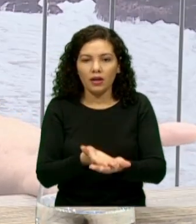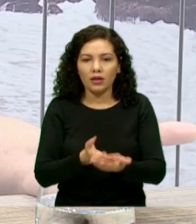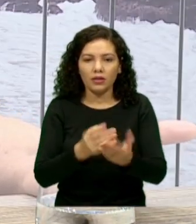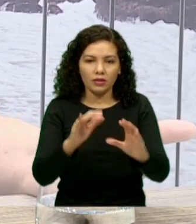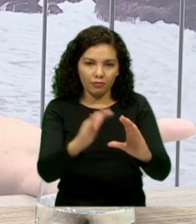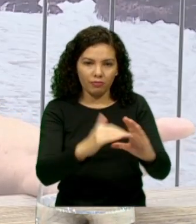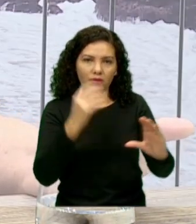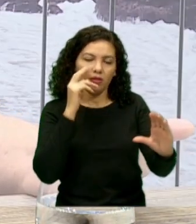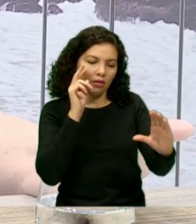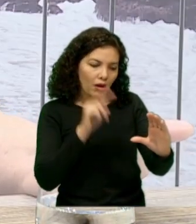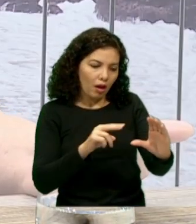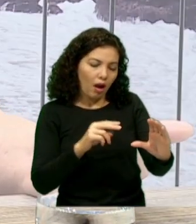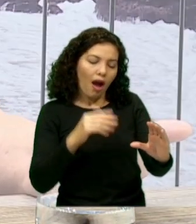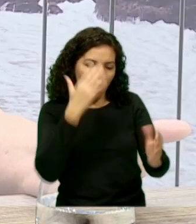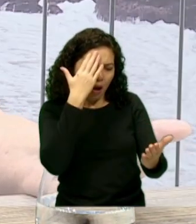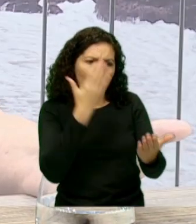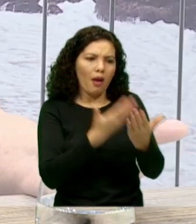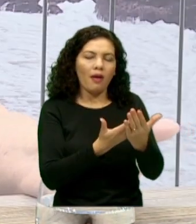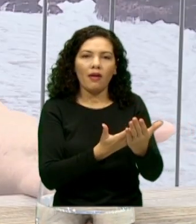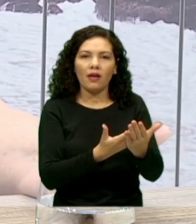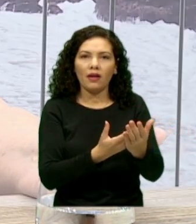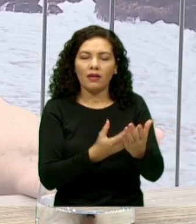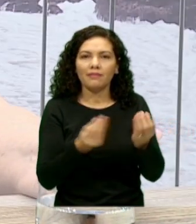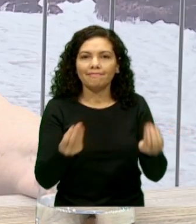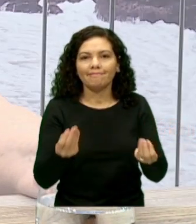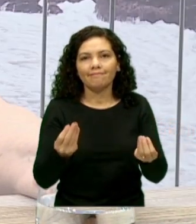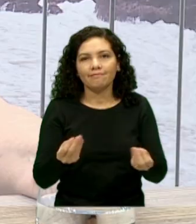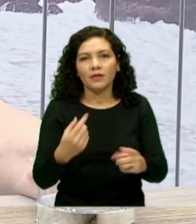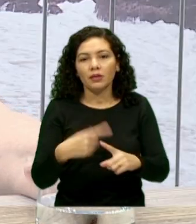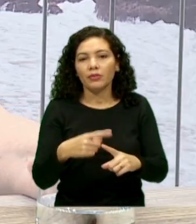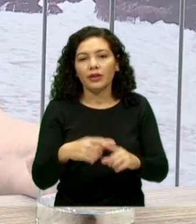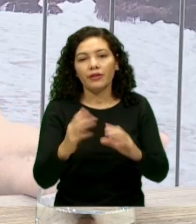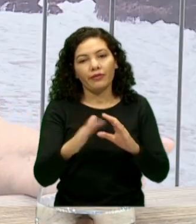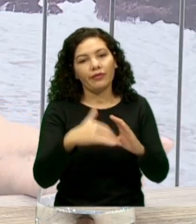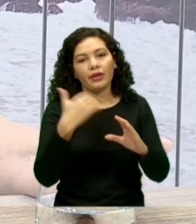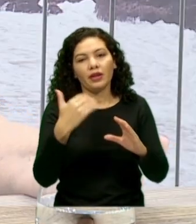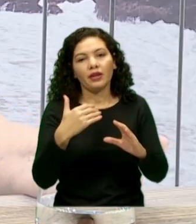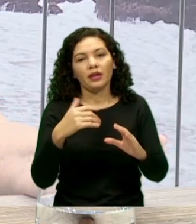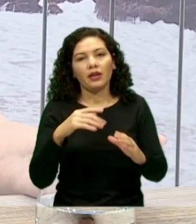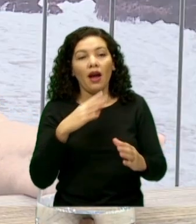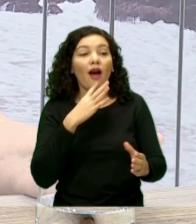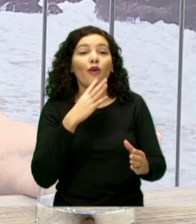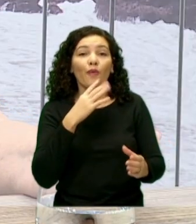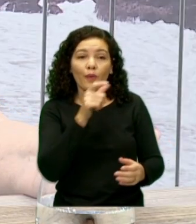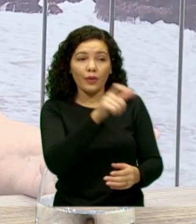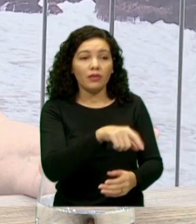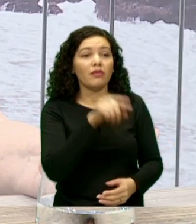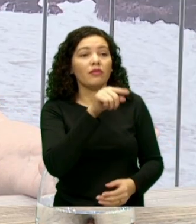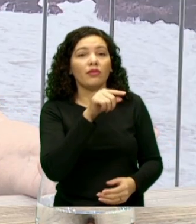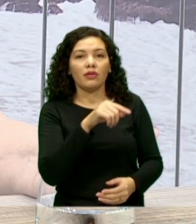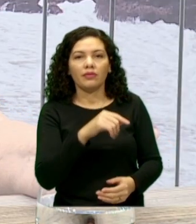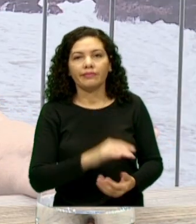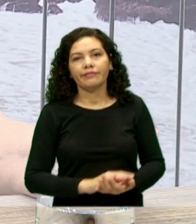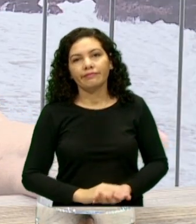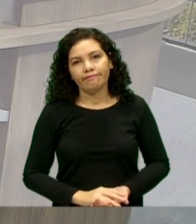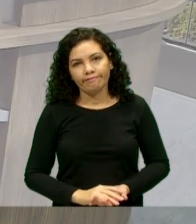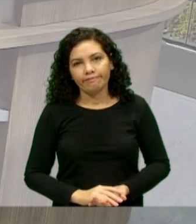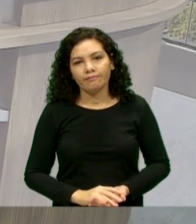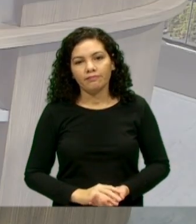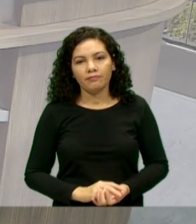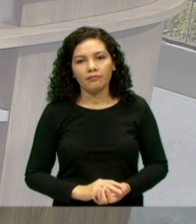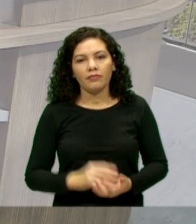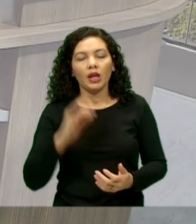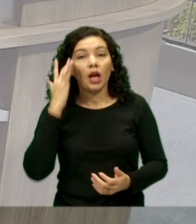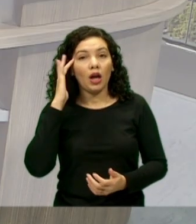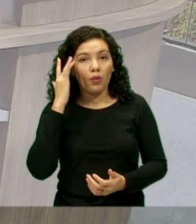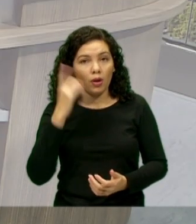elas recebem justamente porque vem de alguém que elas conhecem. Então, eu